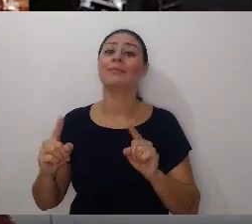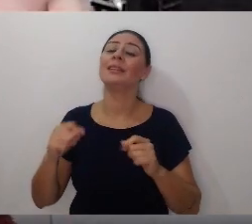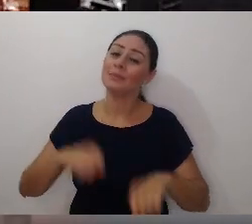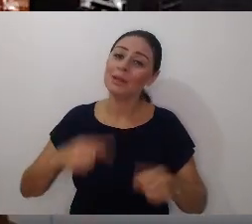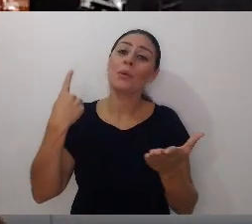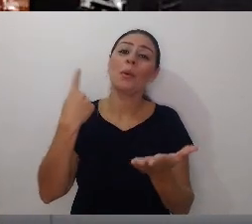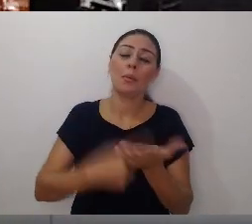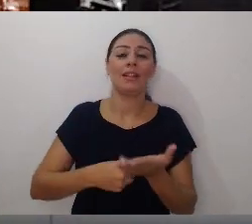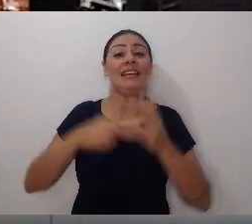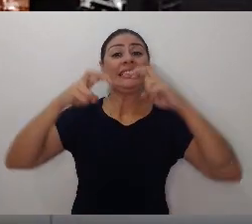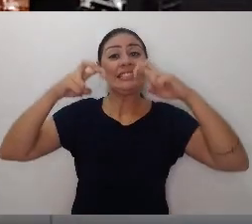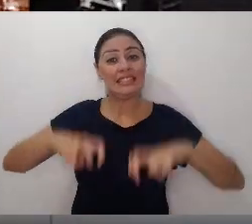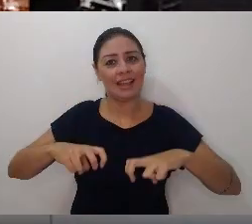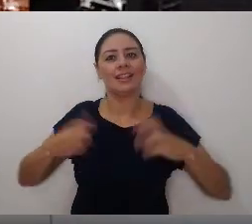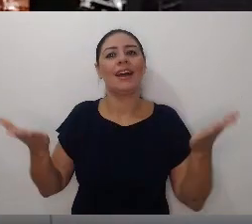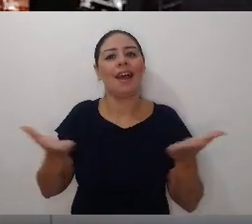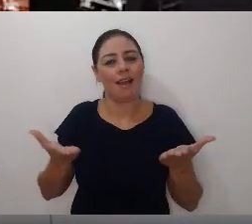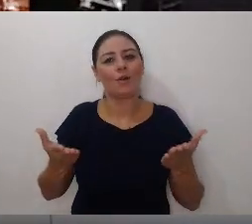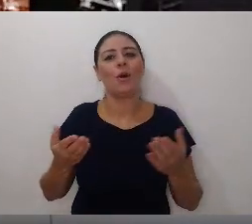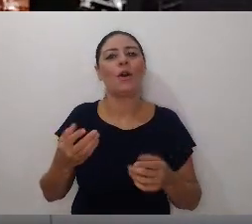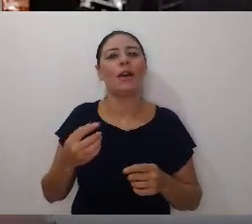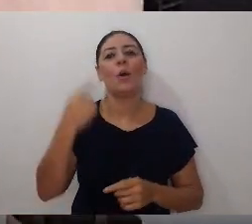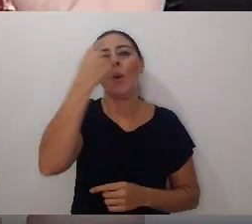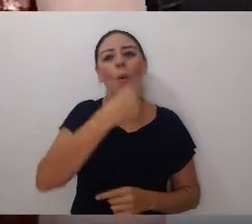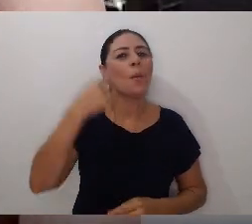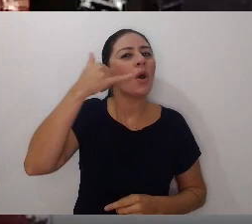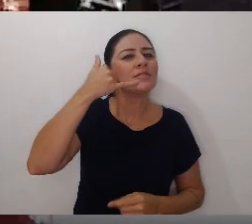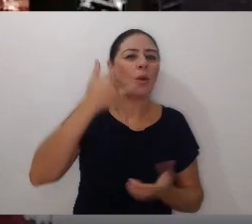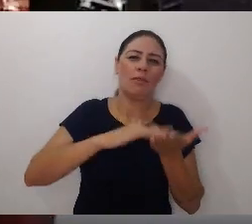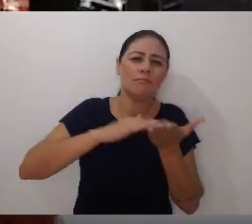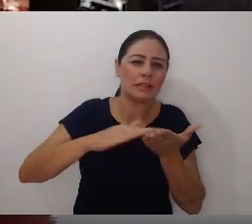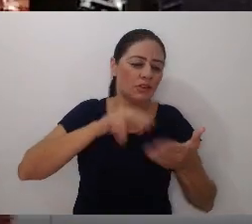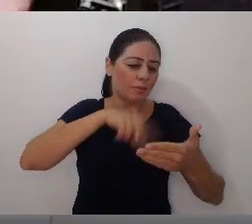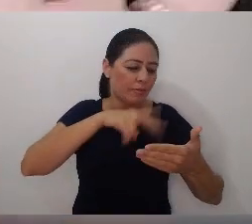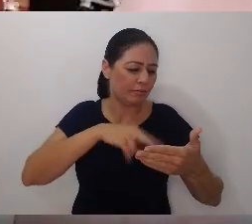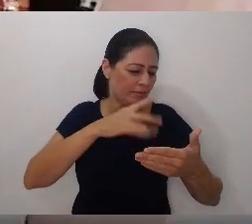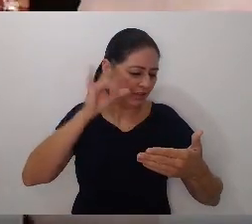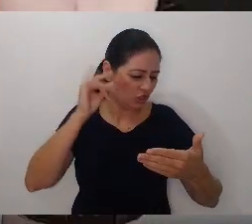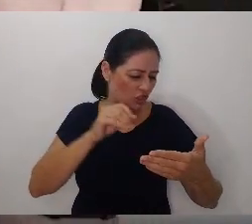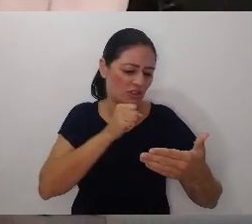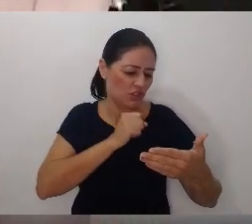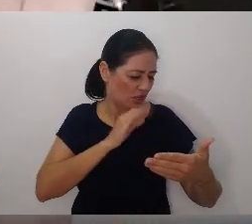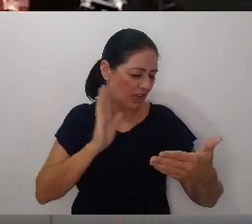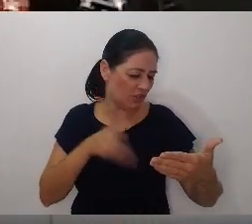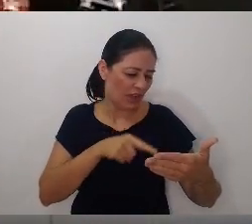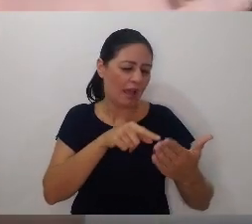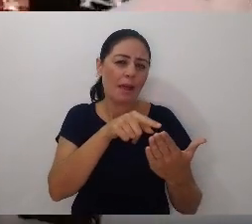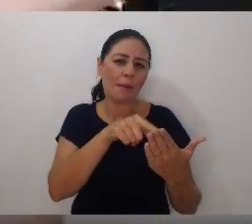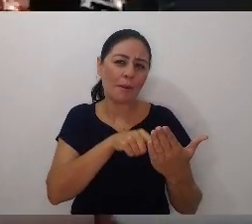seja vocês dois. Eu costumo fazer depois do almoço. É aquela hora que senta e vai 1 hora para o celular.